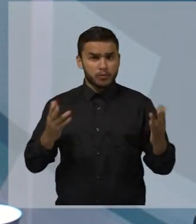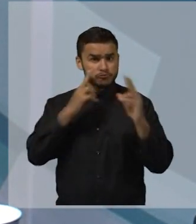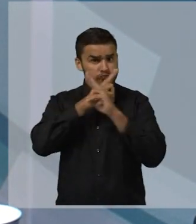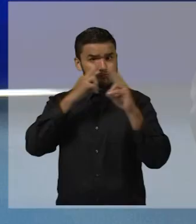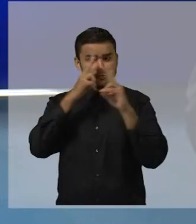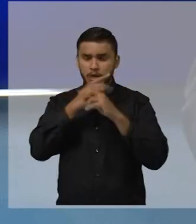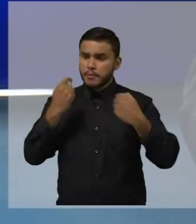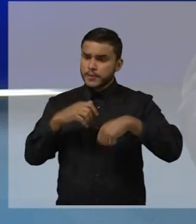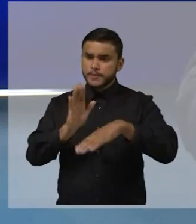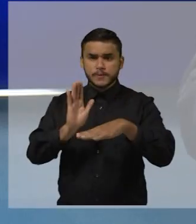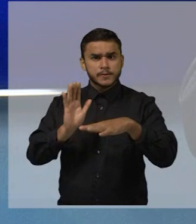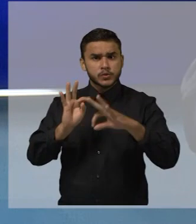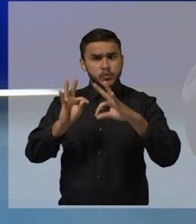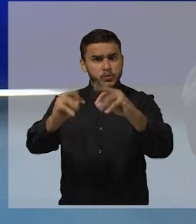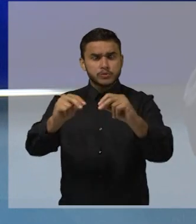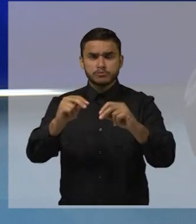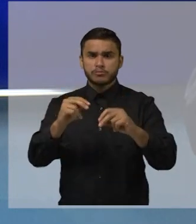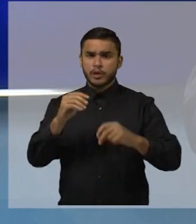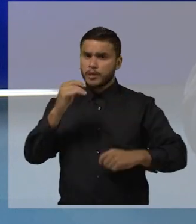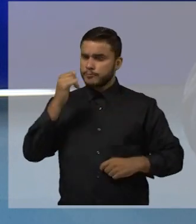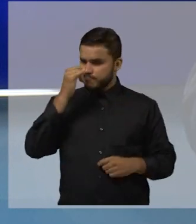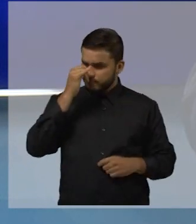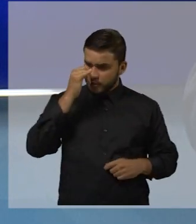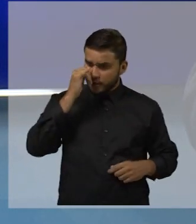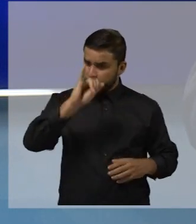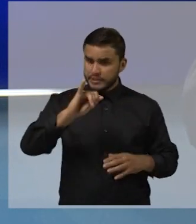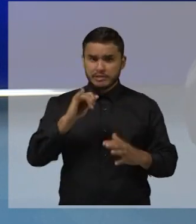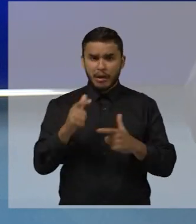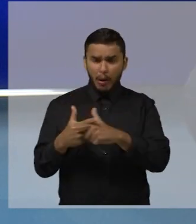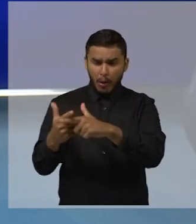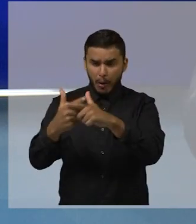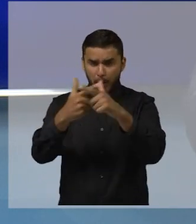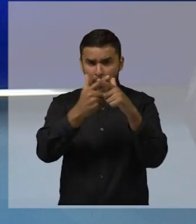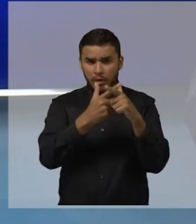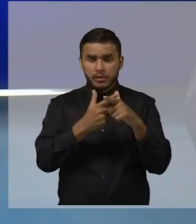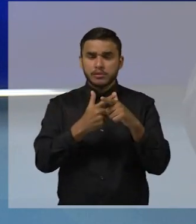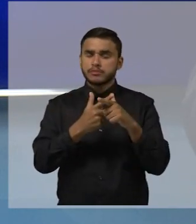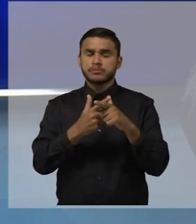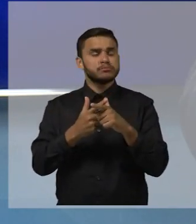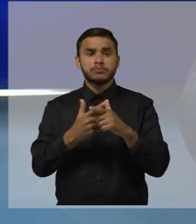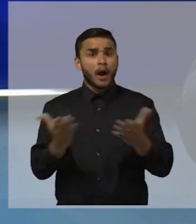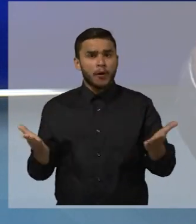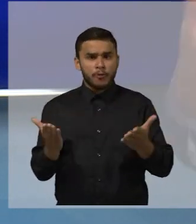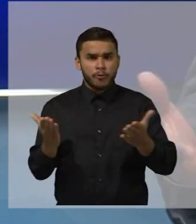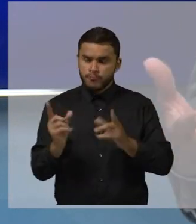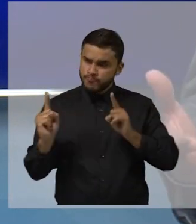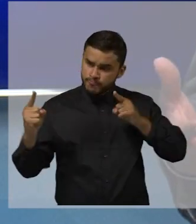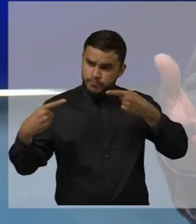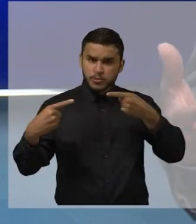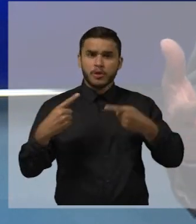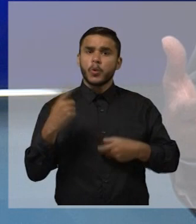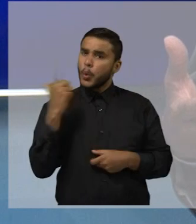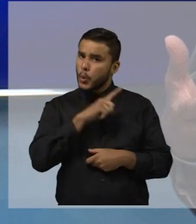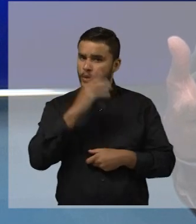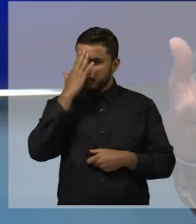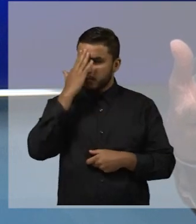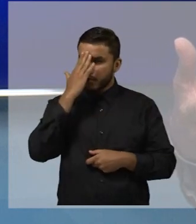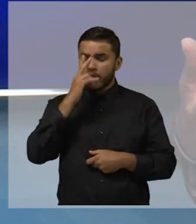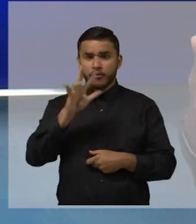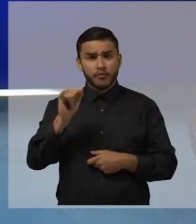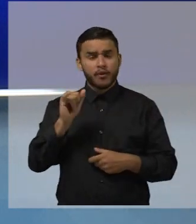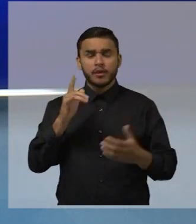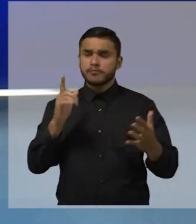Santana em enfrentar esse problema para que, em definitivo, se tenha um controle